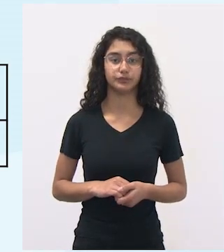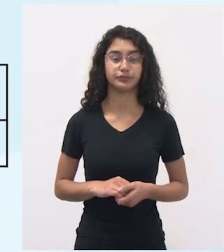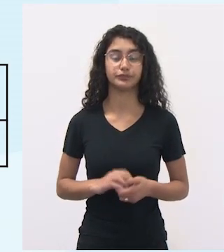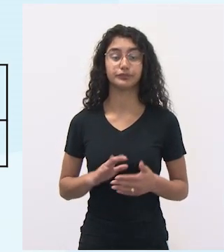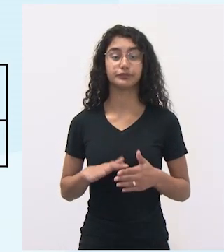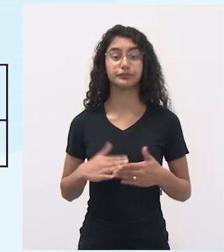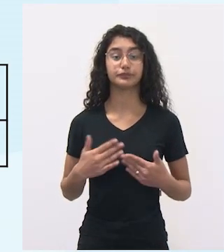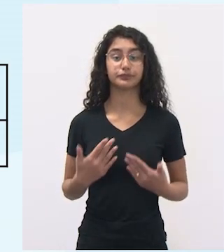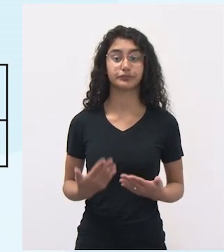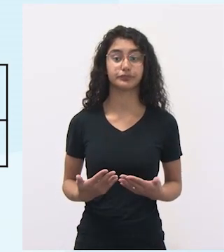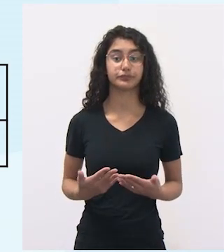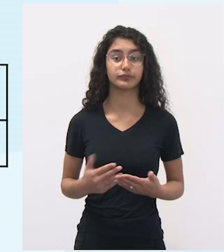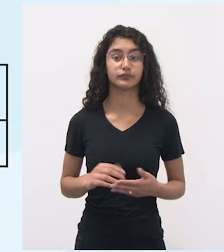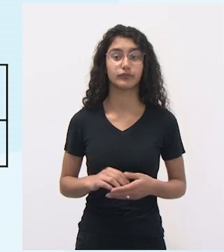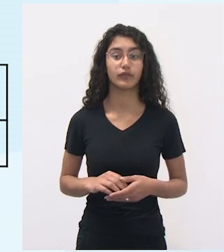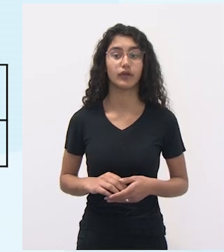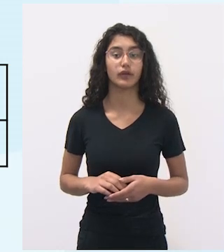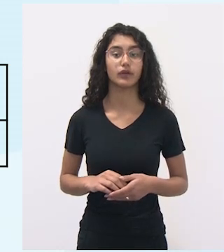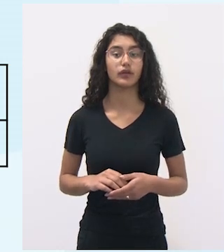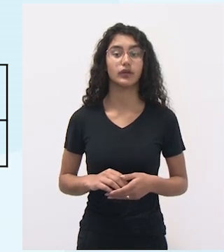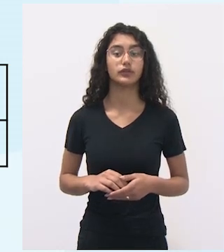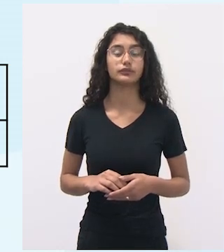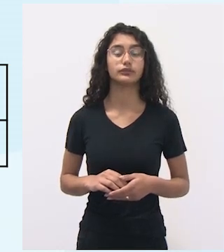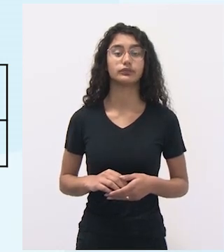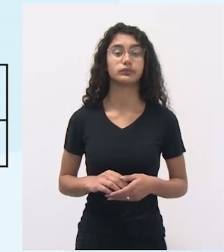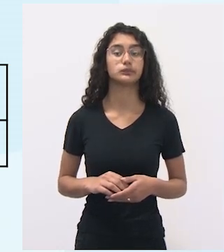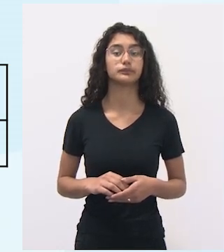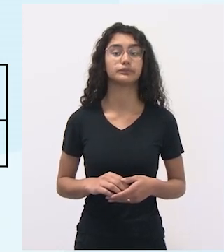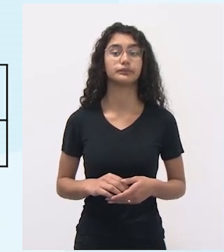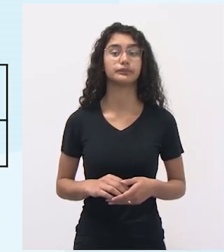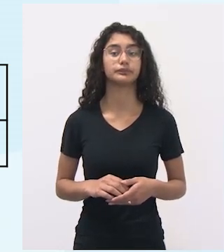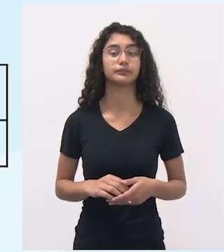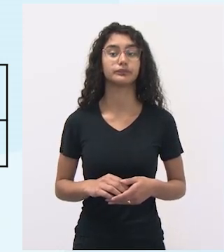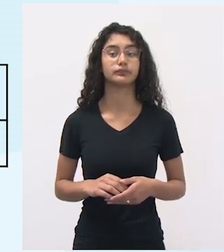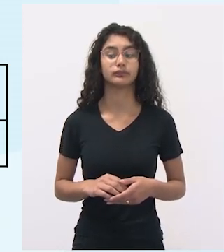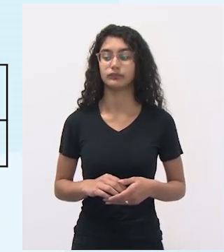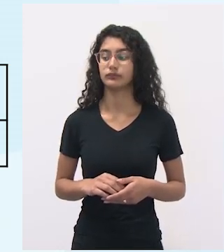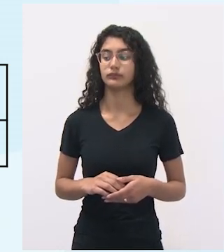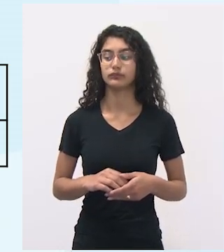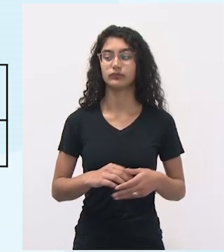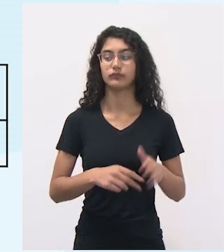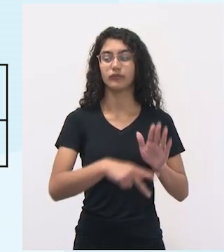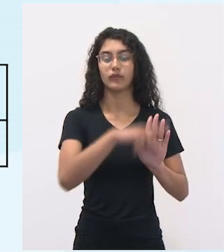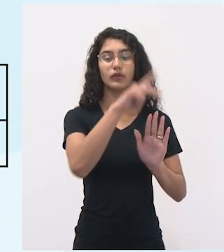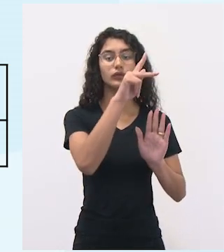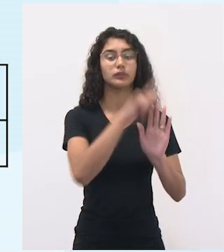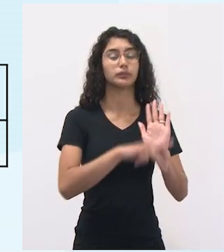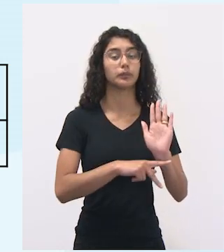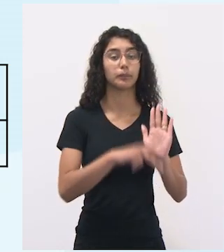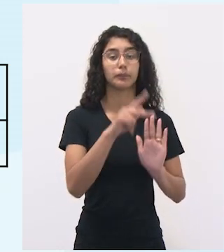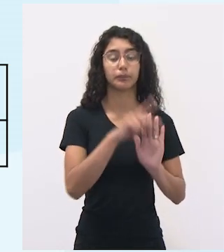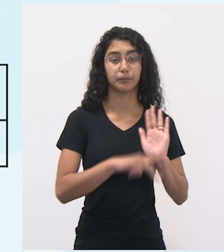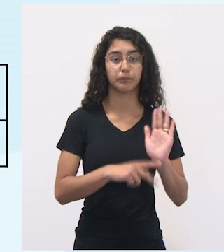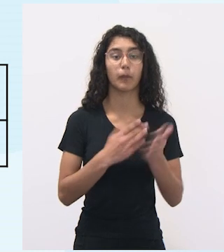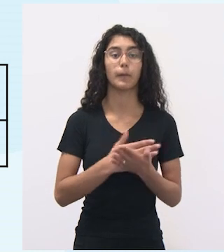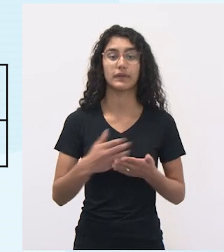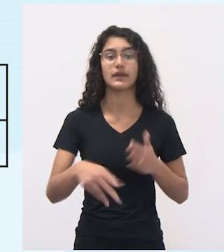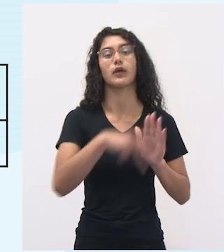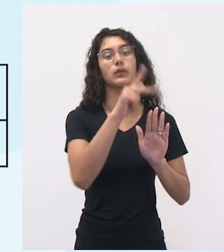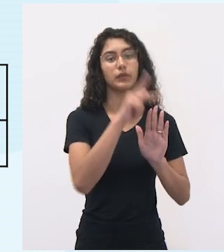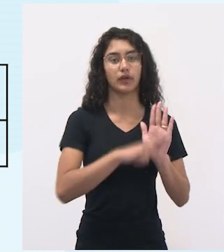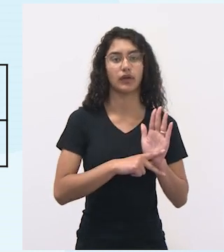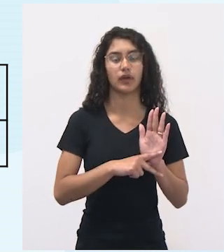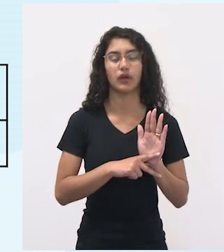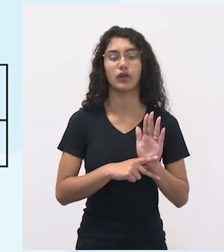Então, vamos lá. Eu vou passar assim pela portaria. Vocês podem ficar sossegados, porque tem aqui,